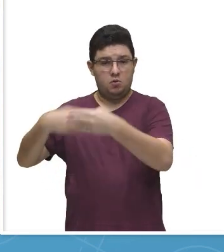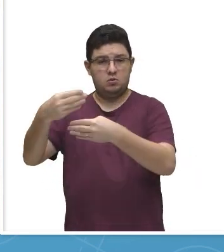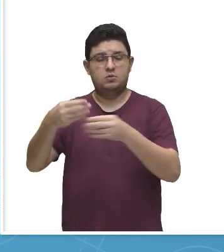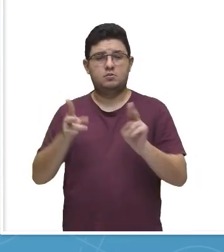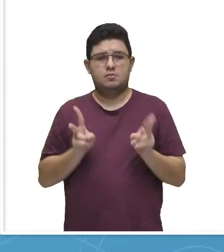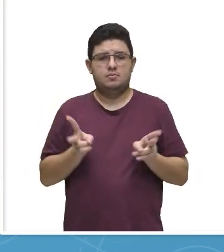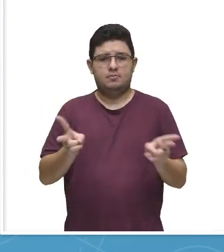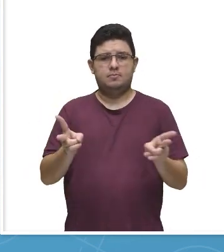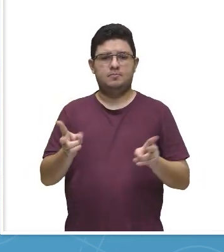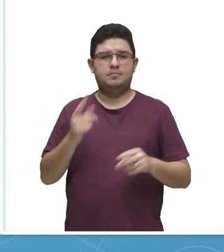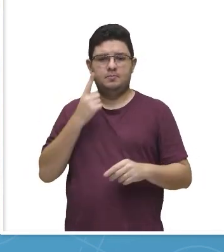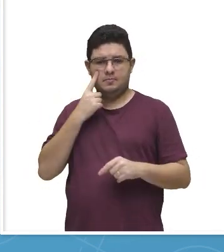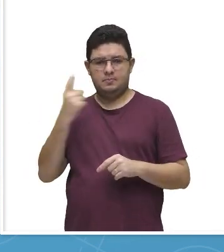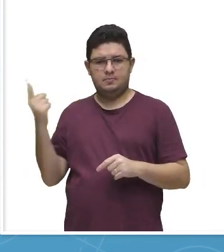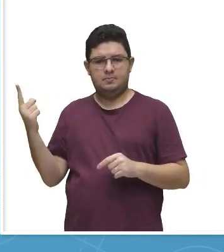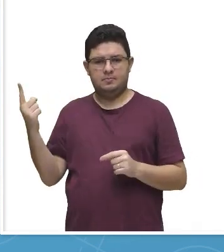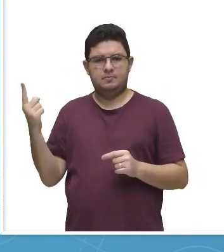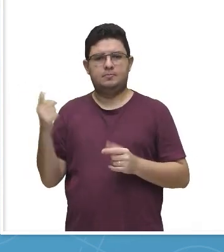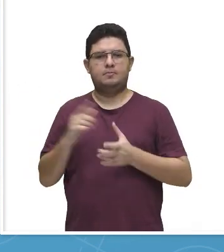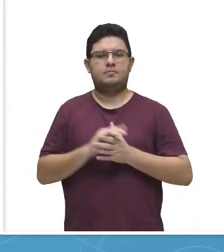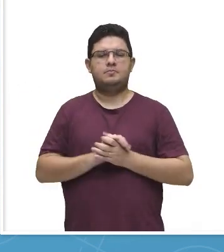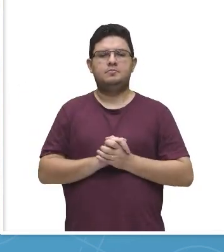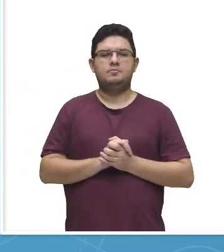a base, diminui os expoentes.